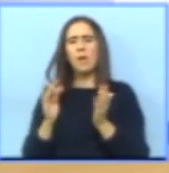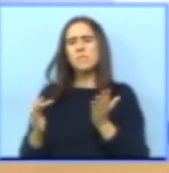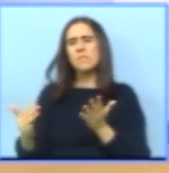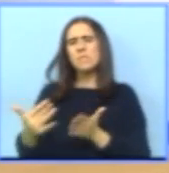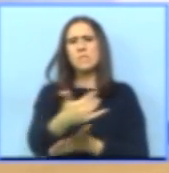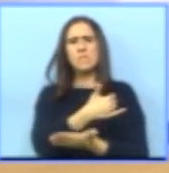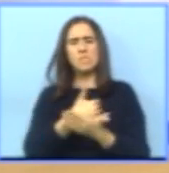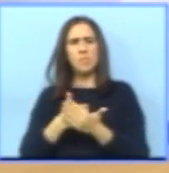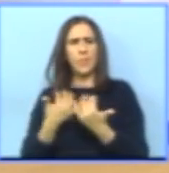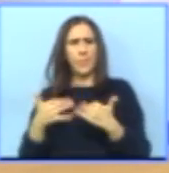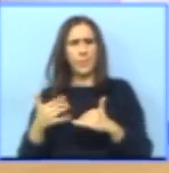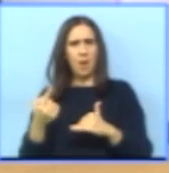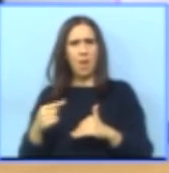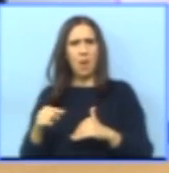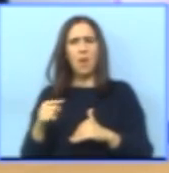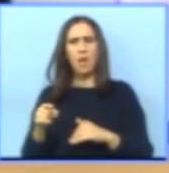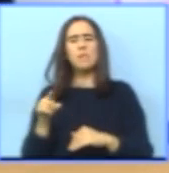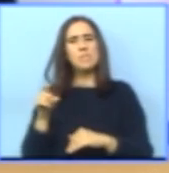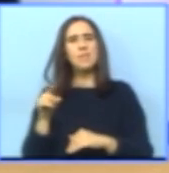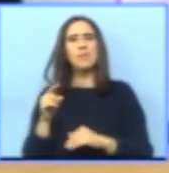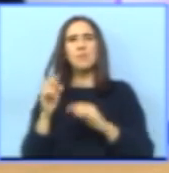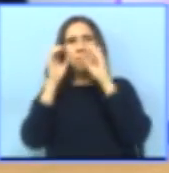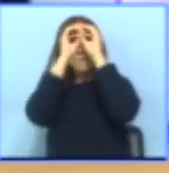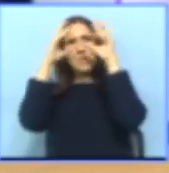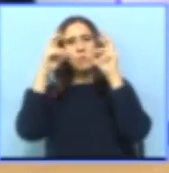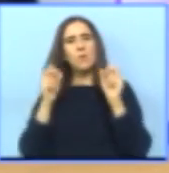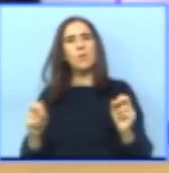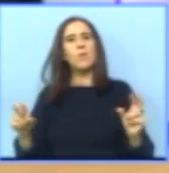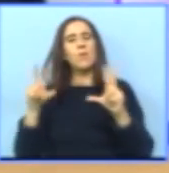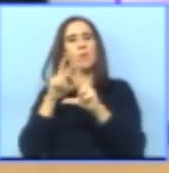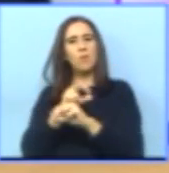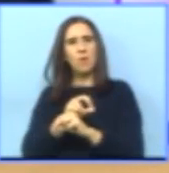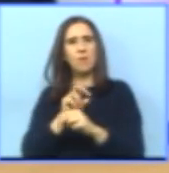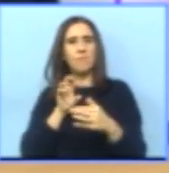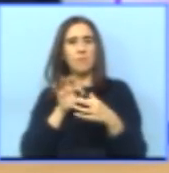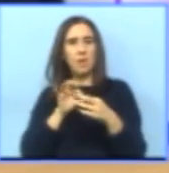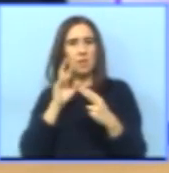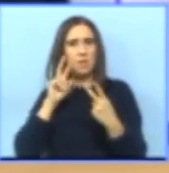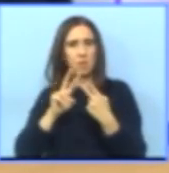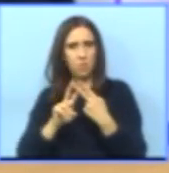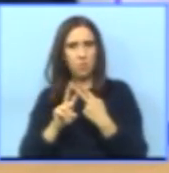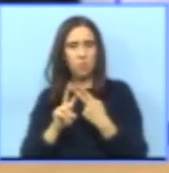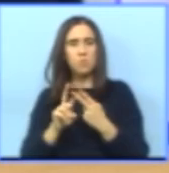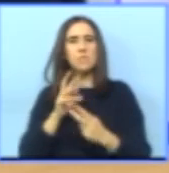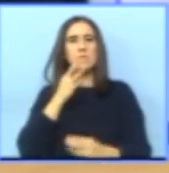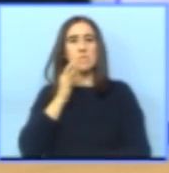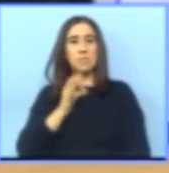imensa, extraordinária, dessa nova visão, desse encontro. Vamos encontrar, com